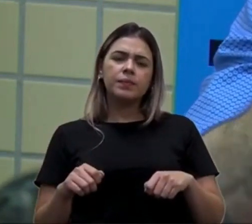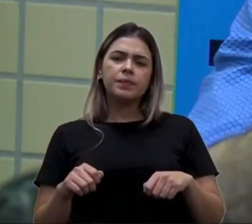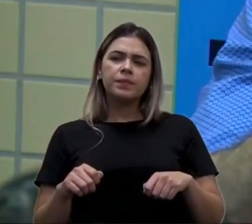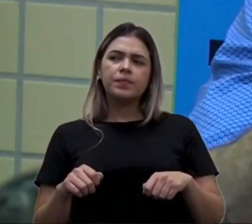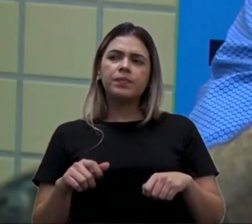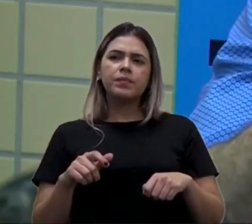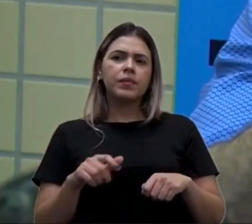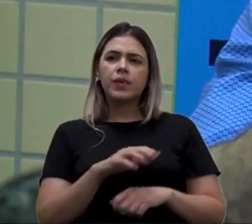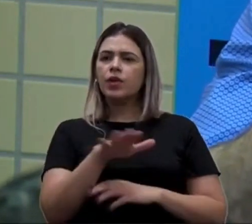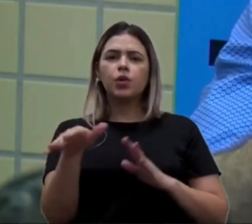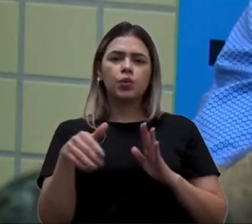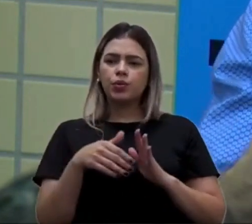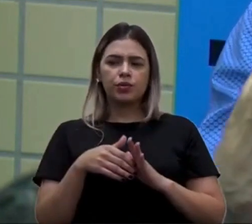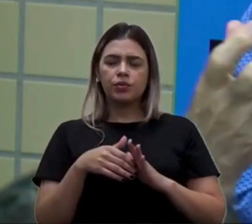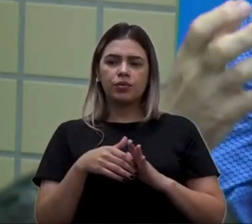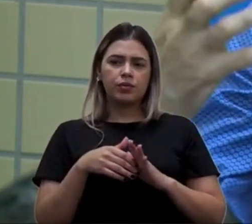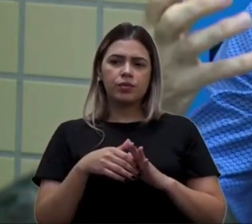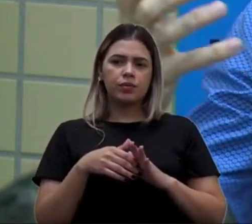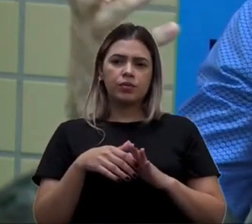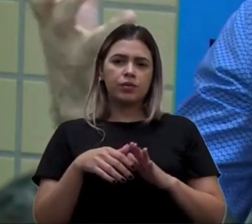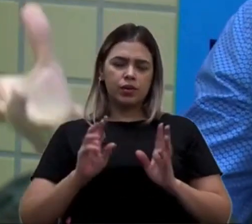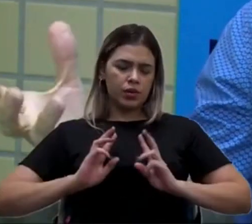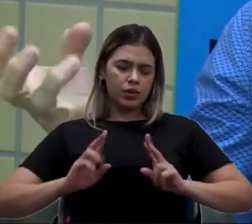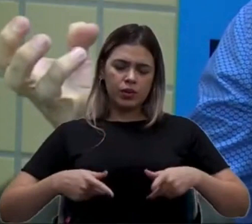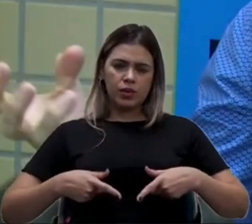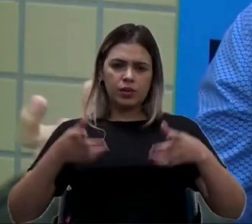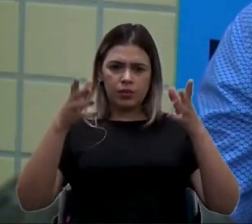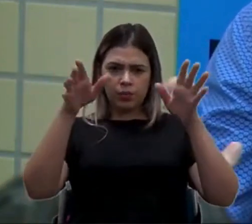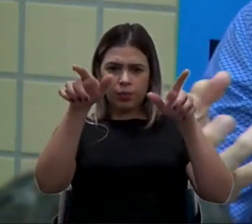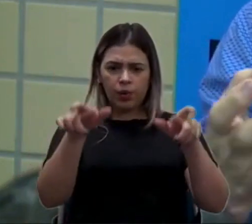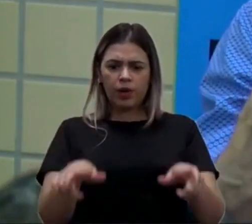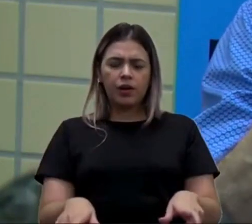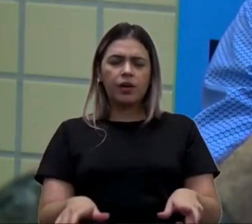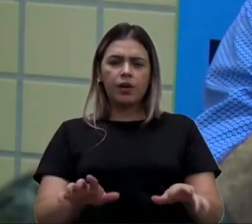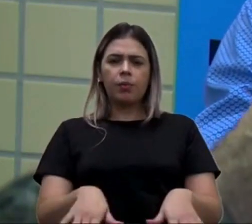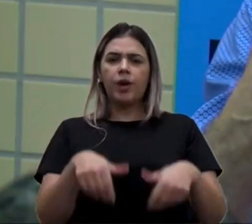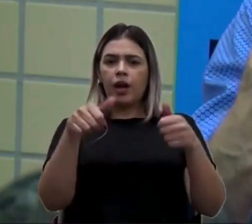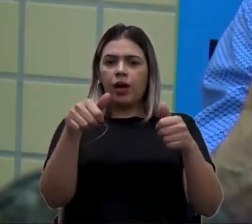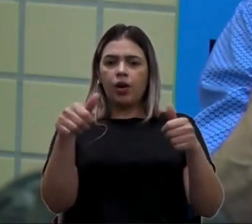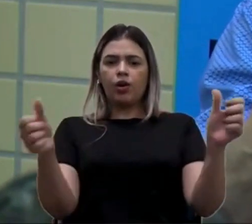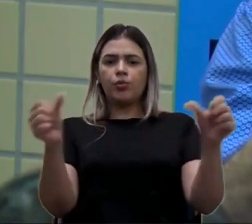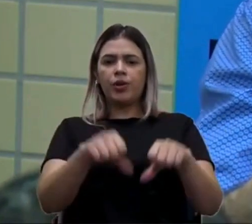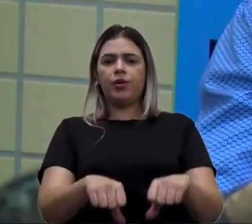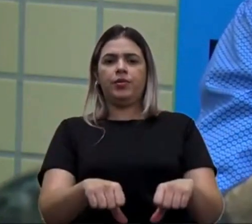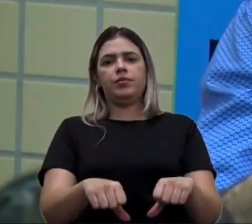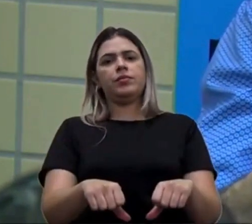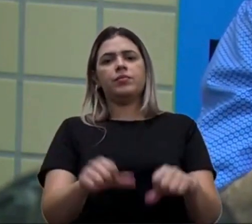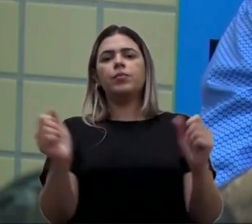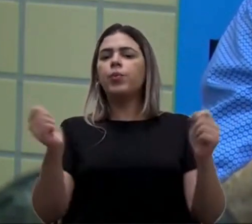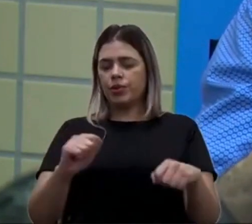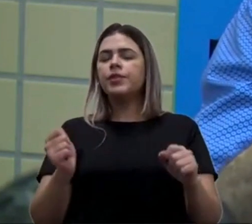tudo de que o ser humano é capaz do melhor e do pior do melhor e do